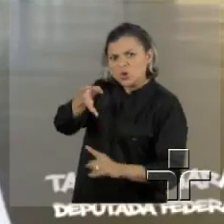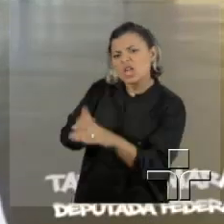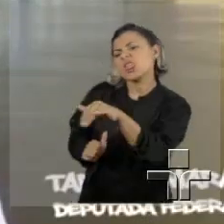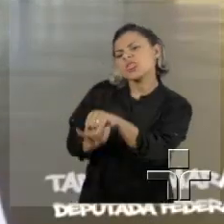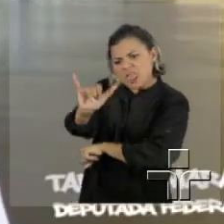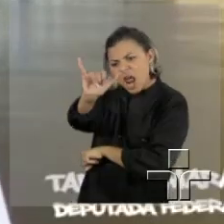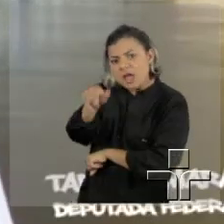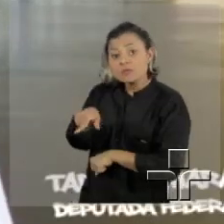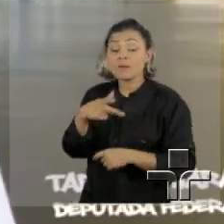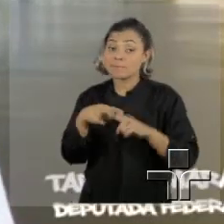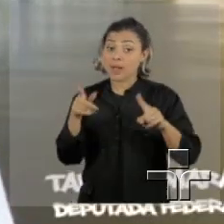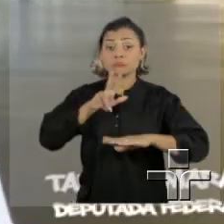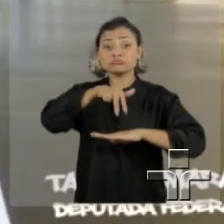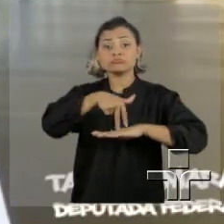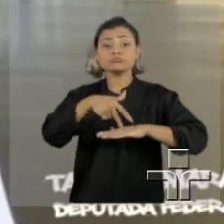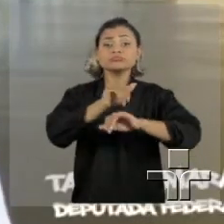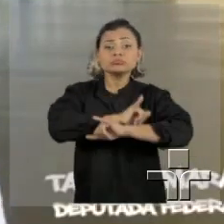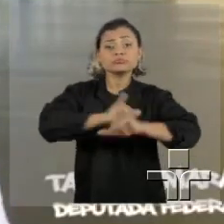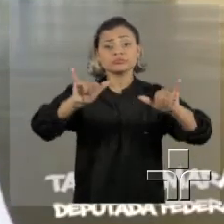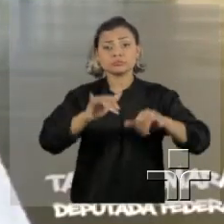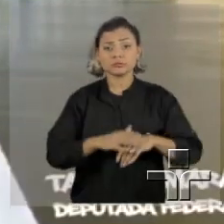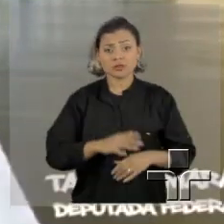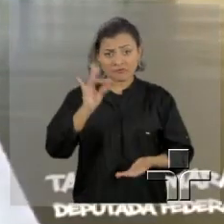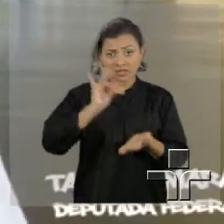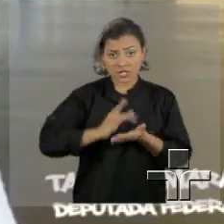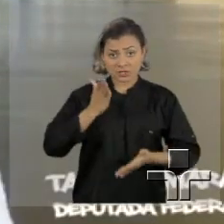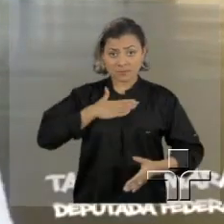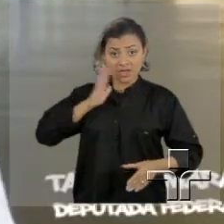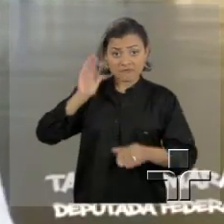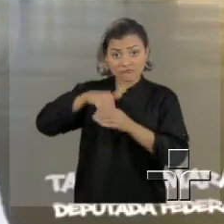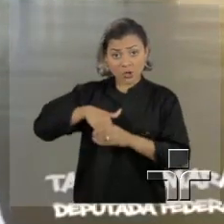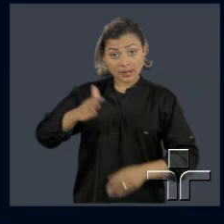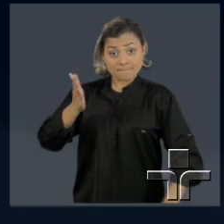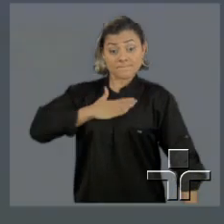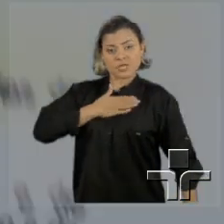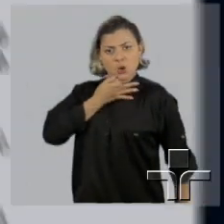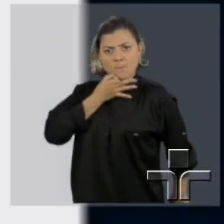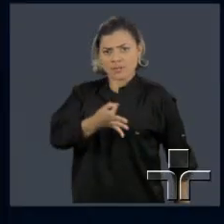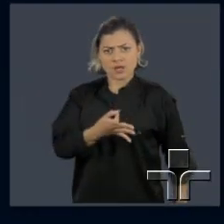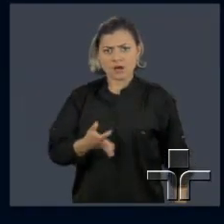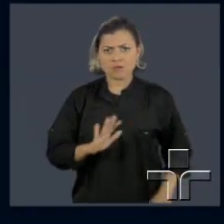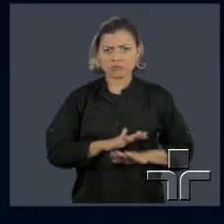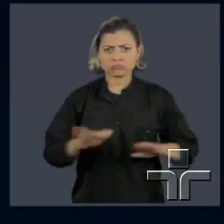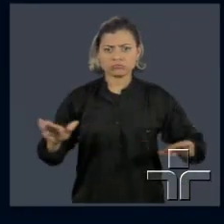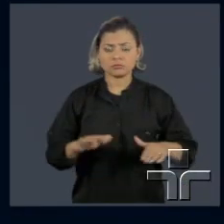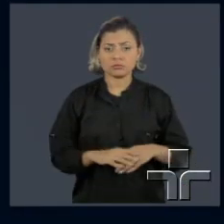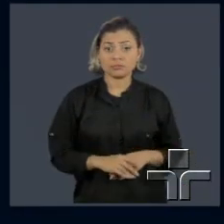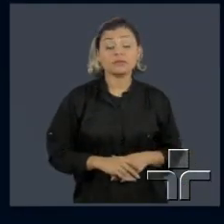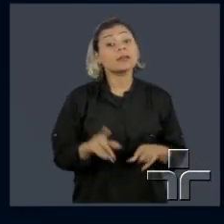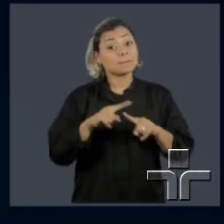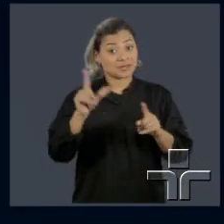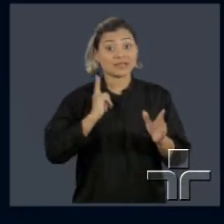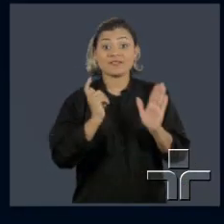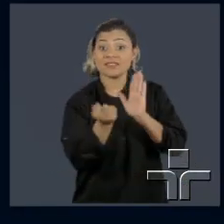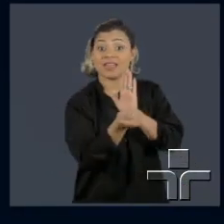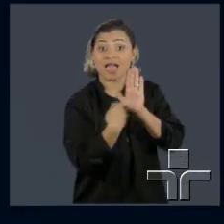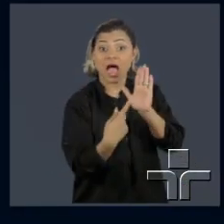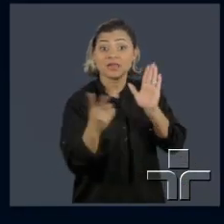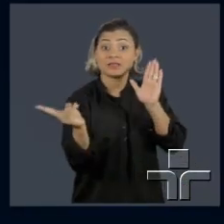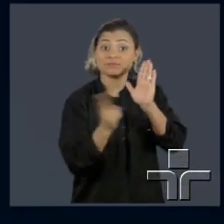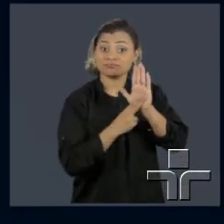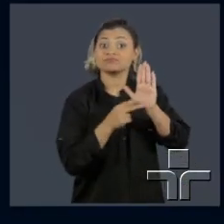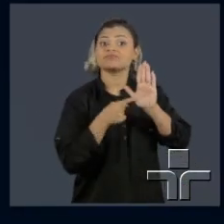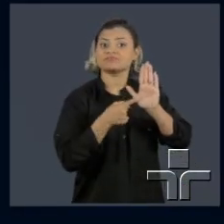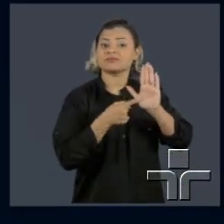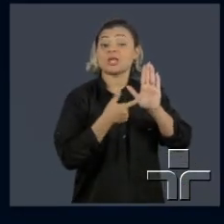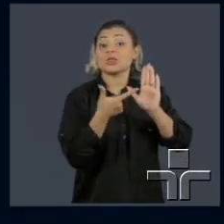se defendeu nas redes sociais. É um voto que segue as minhas convicções. Mesmo com carta de compromisso assinada antes das